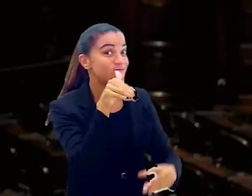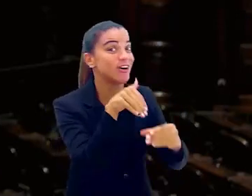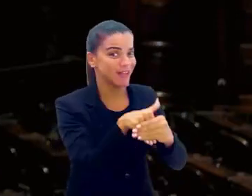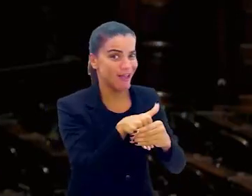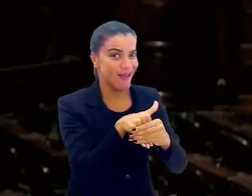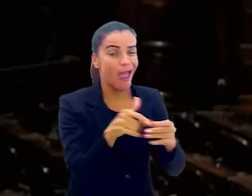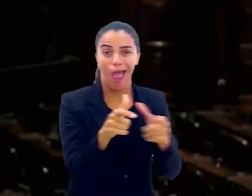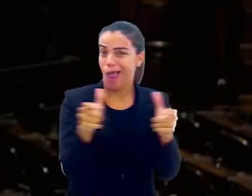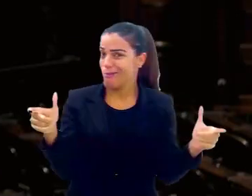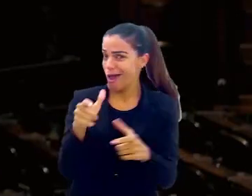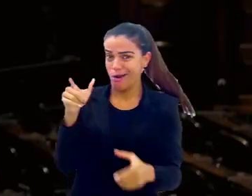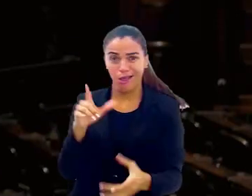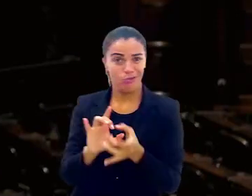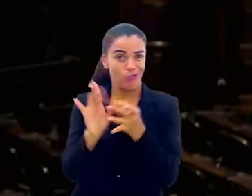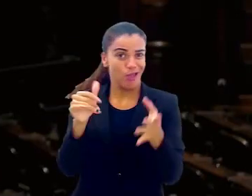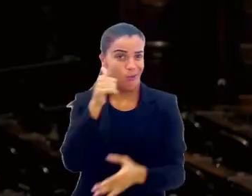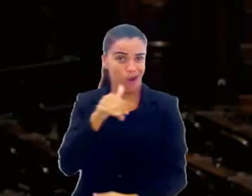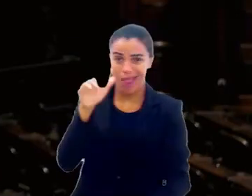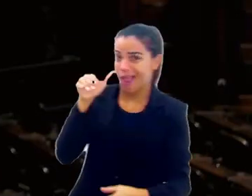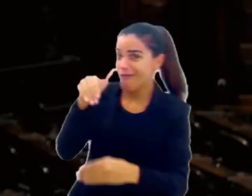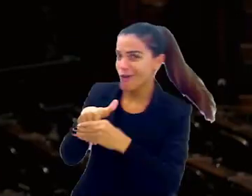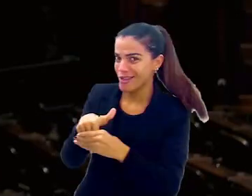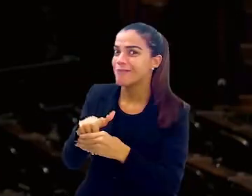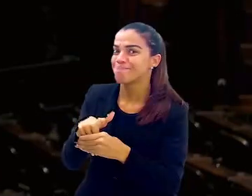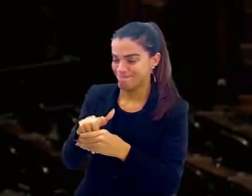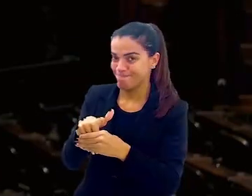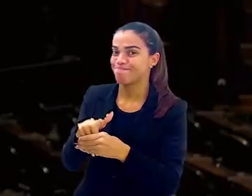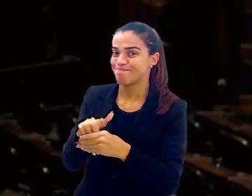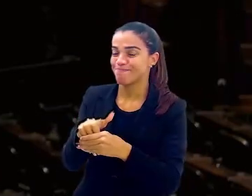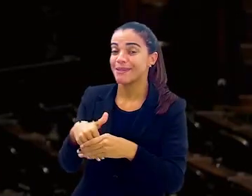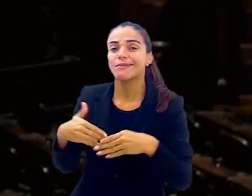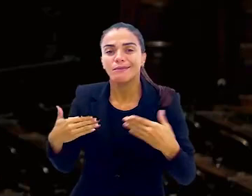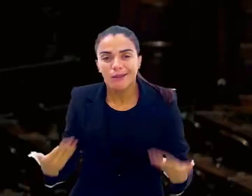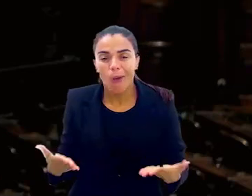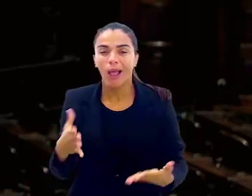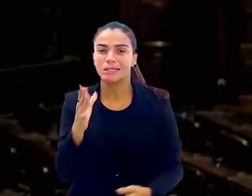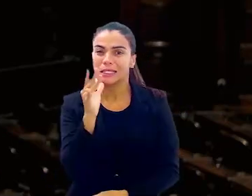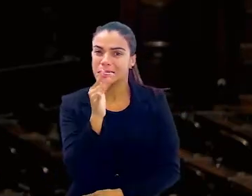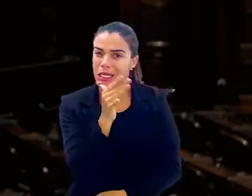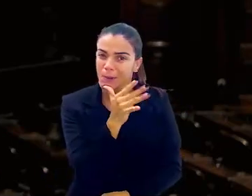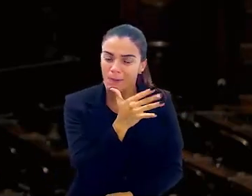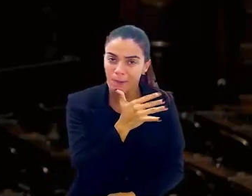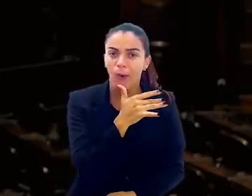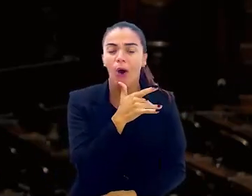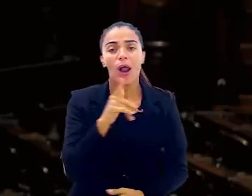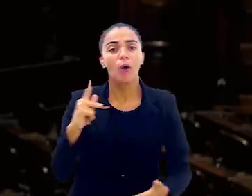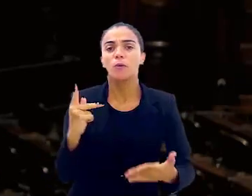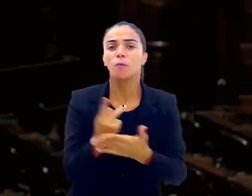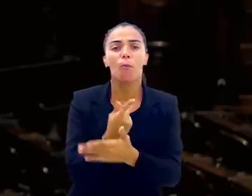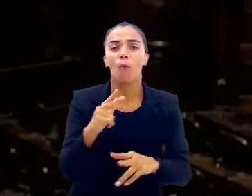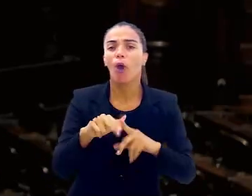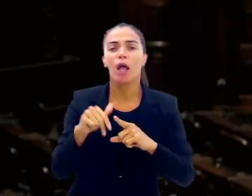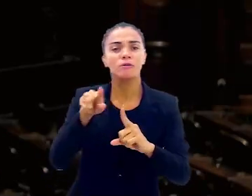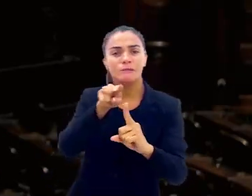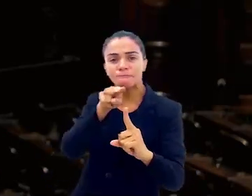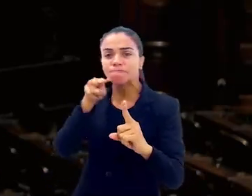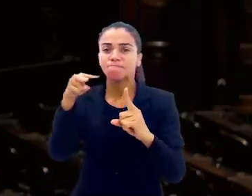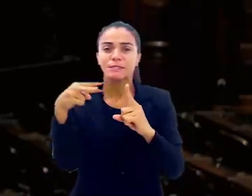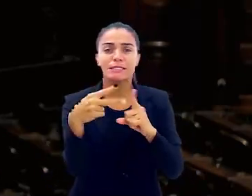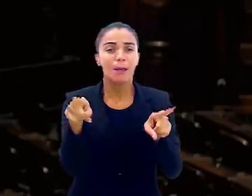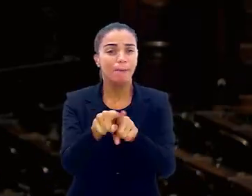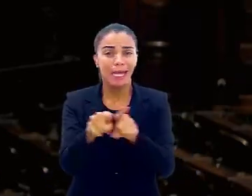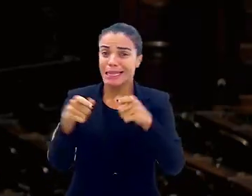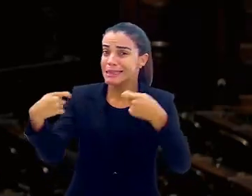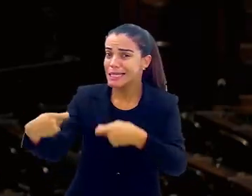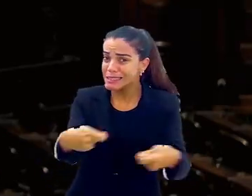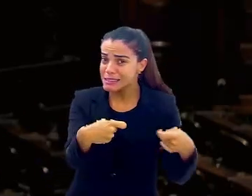Os maridos, a maioria, não autorizavam suas esposas a votar. Então, essa demora se deu a partir do